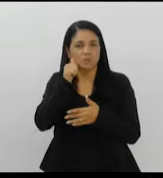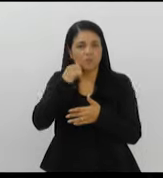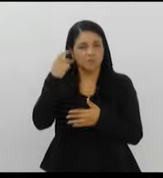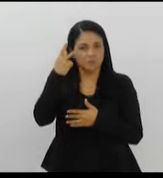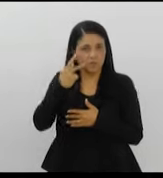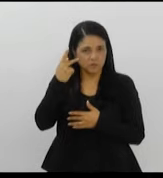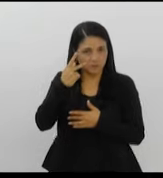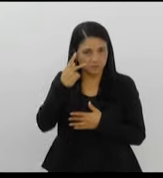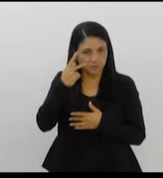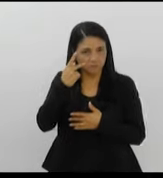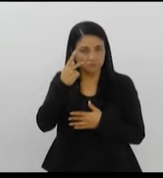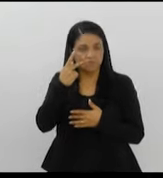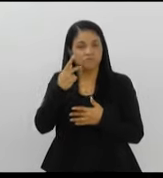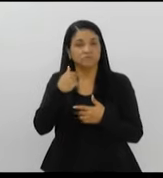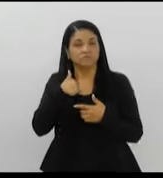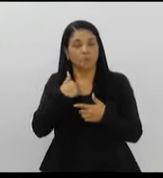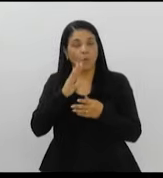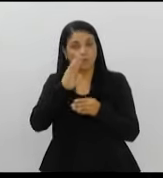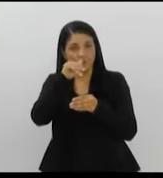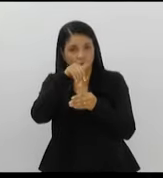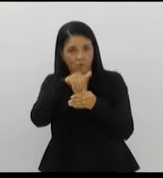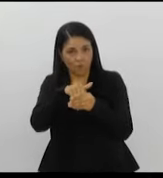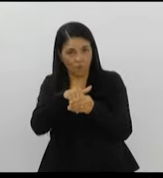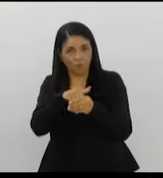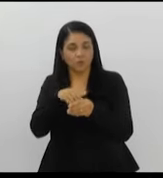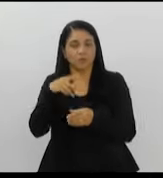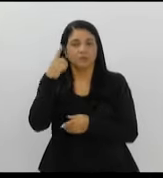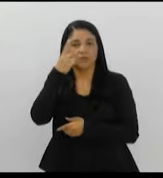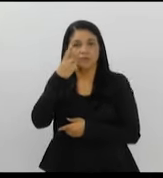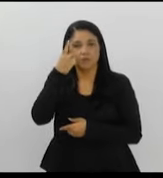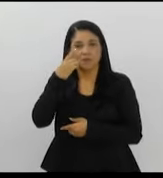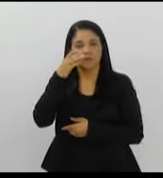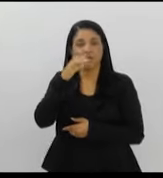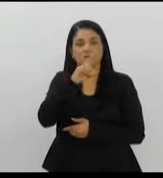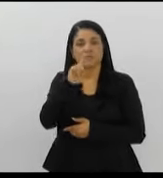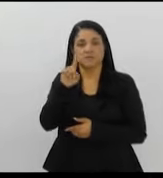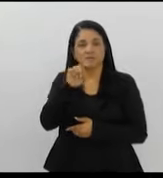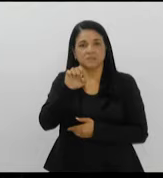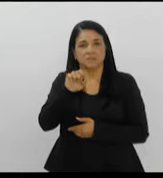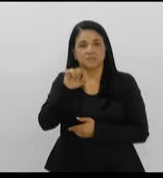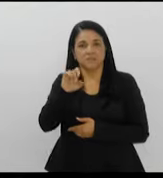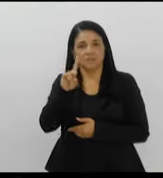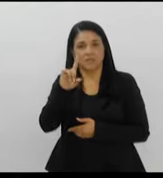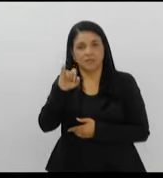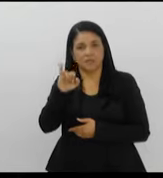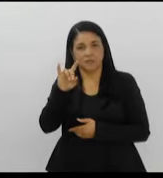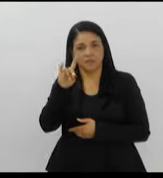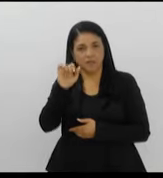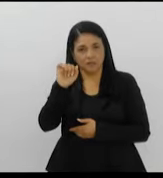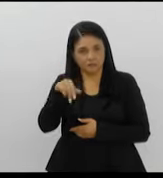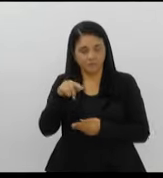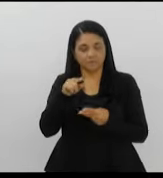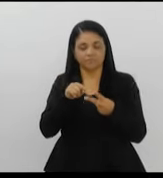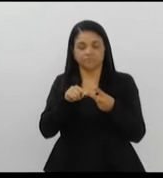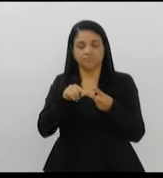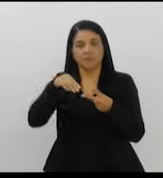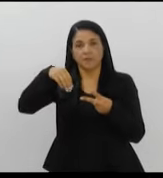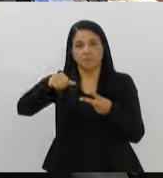Vou ceder o meu voto à deputada Zeidan e à deputada Marta Rocha.